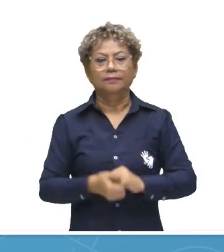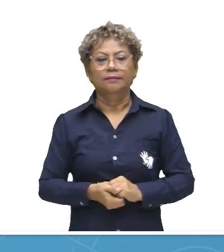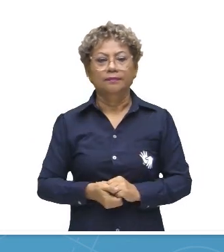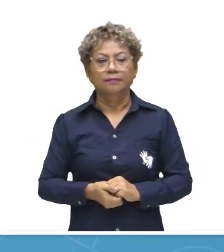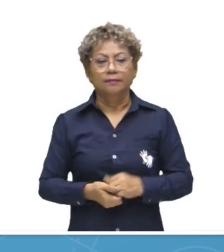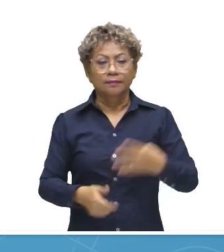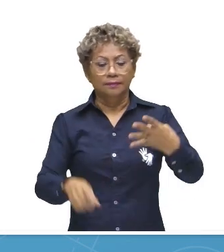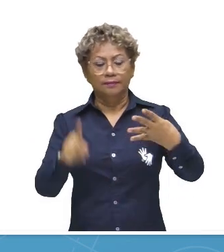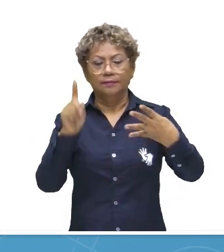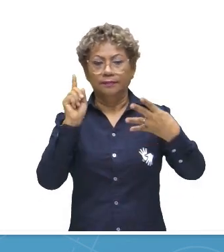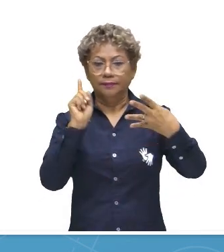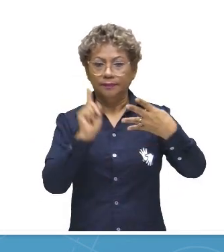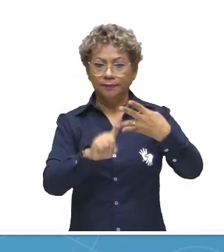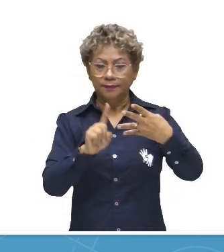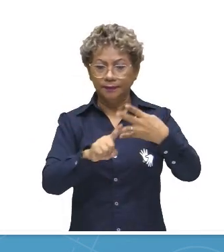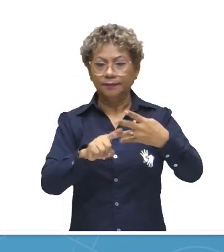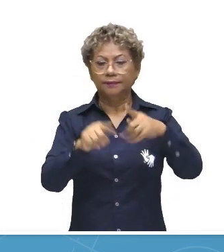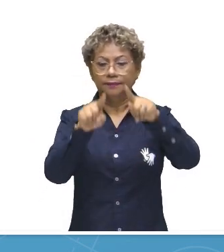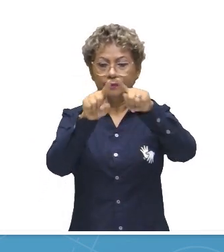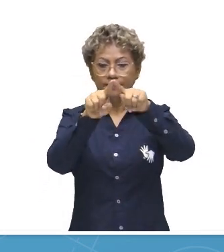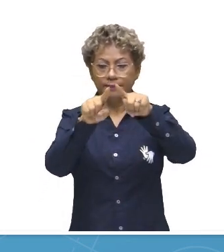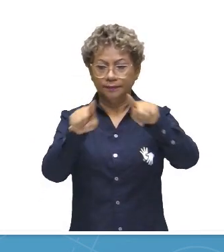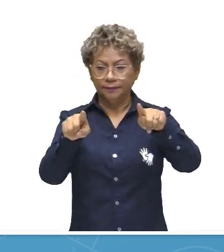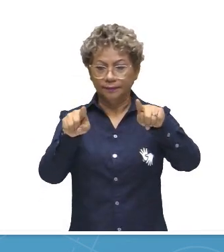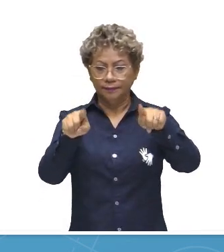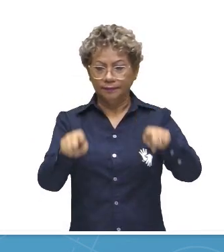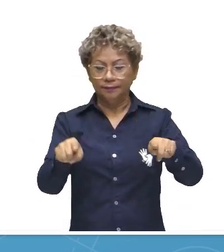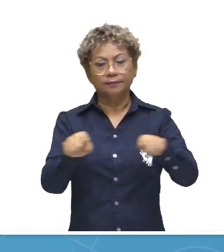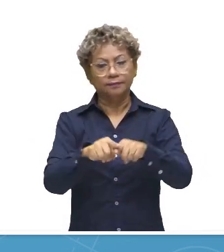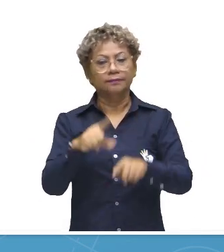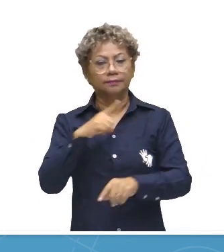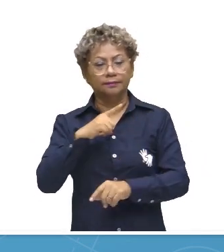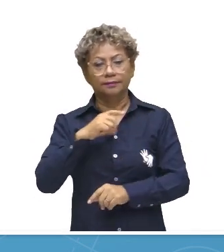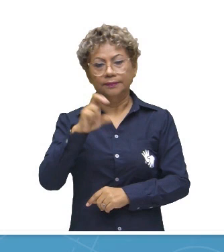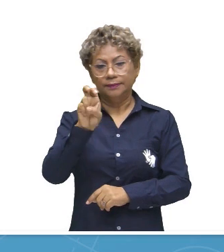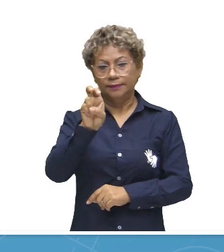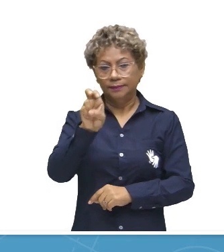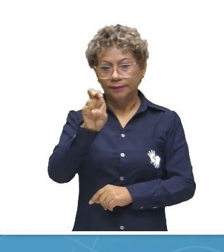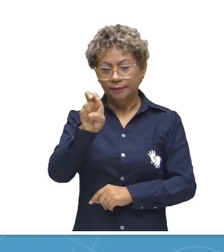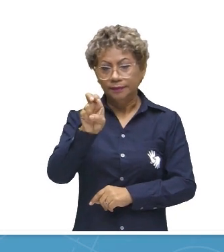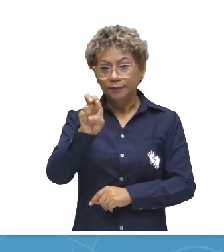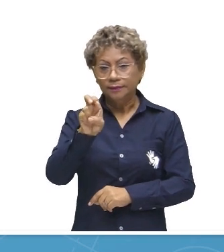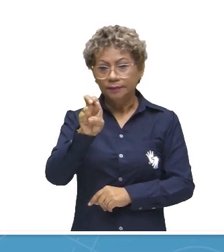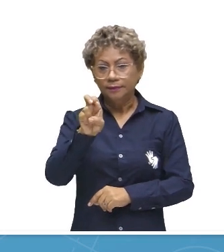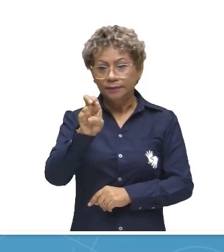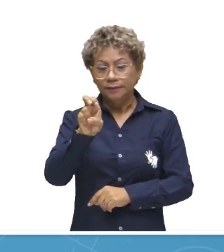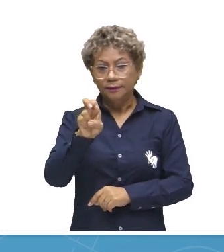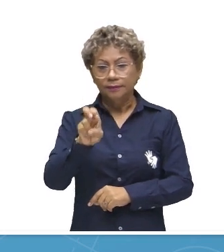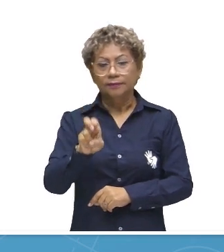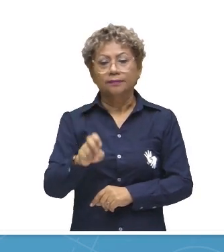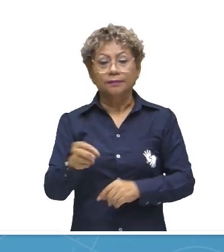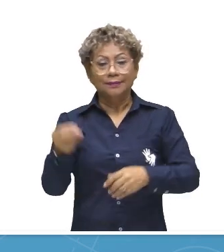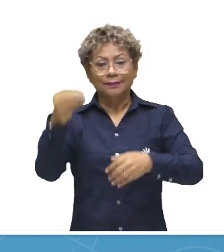cinco lados, vai possuir cinco diagonais. Né? Temos uma, duas,